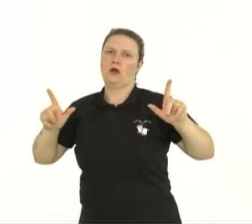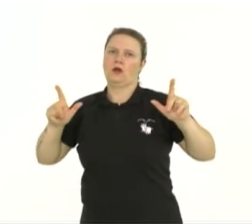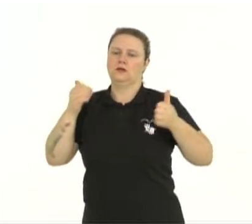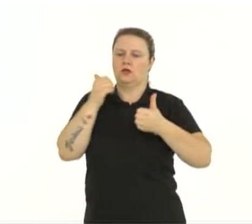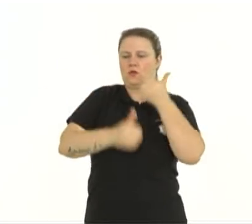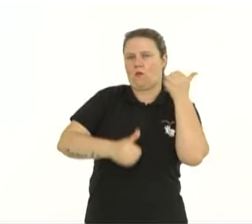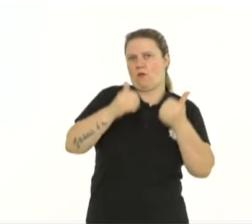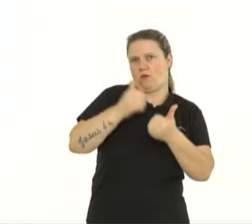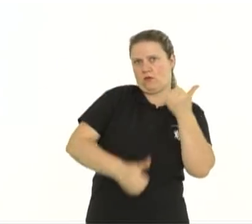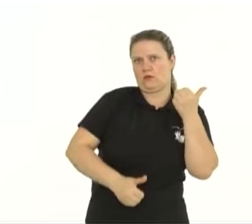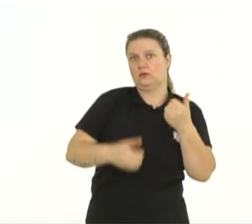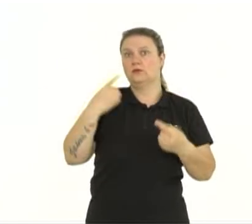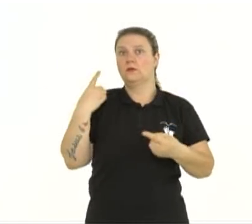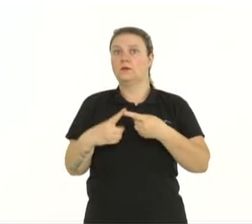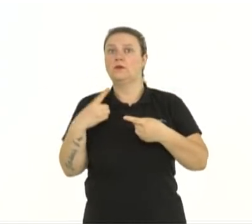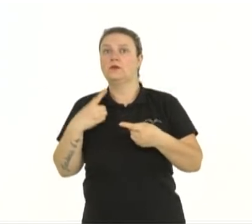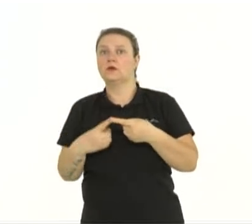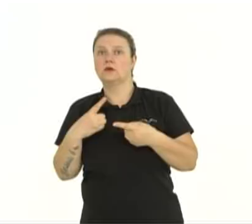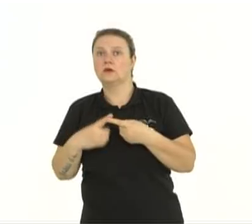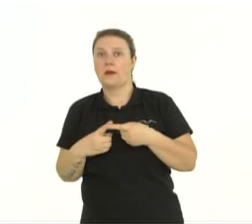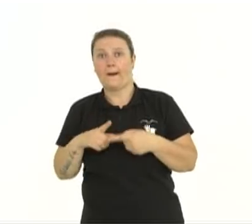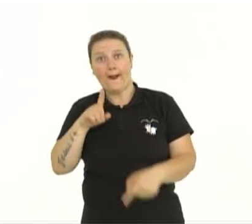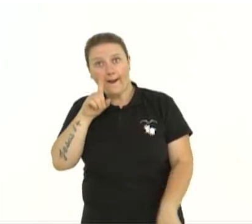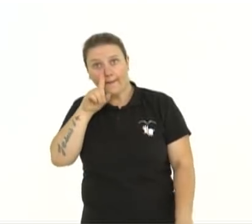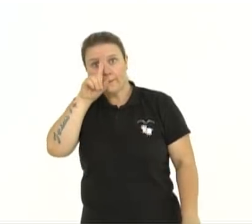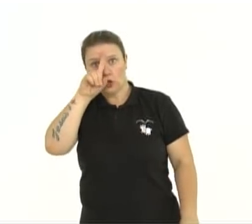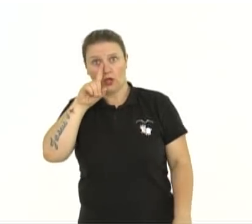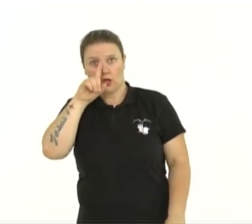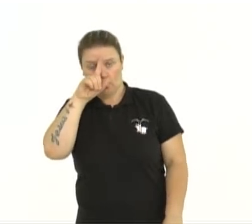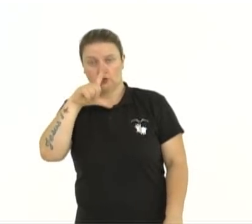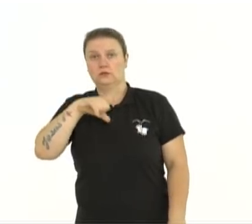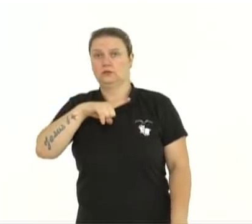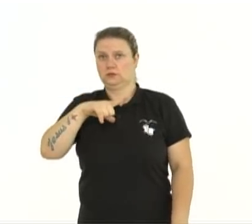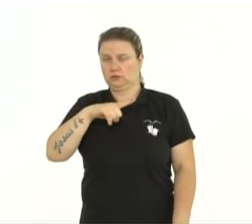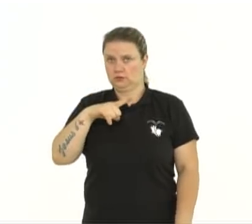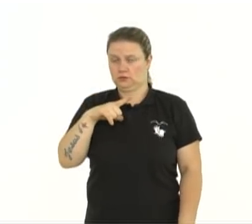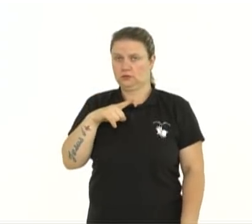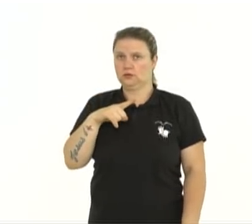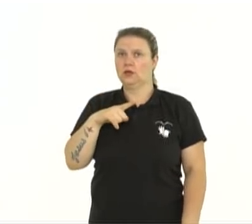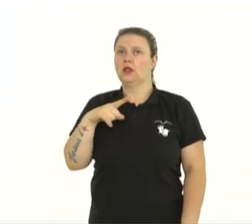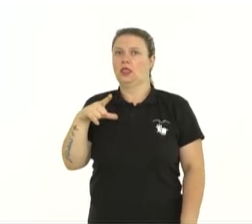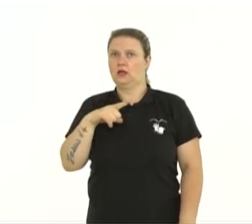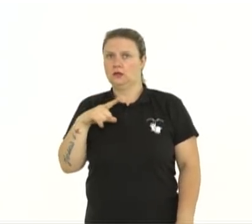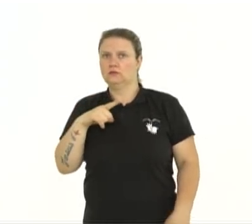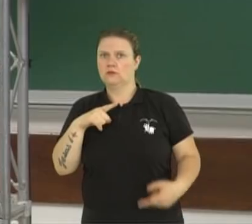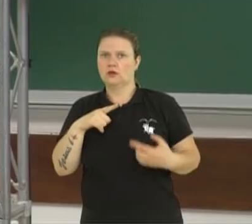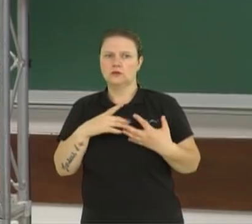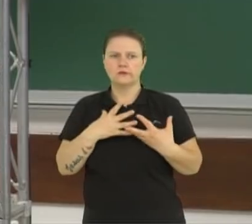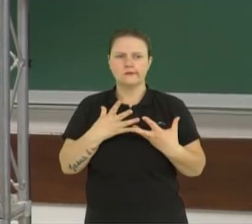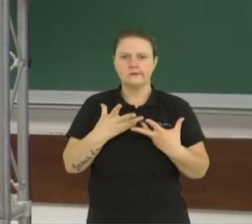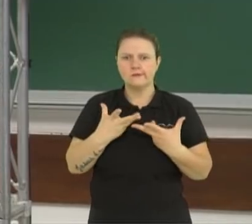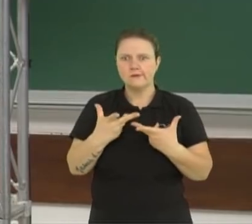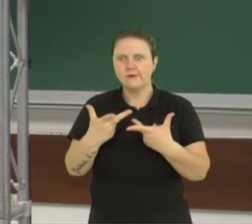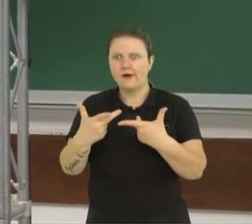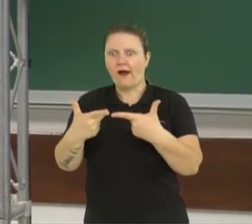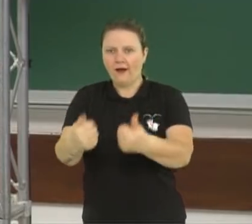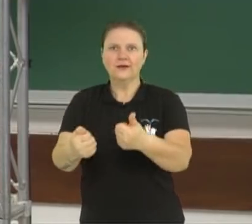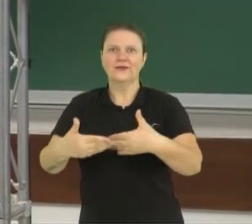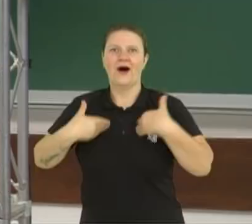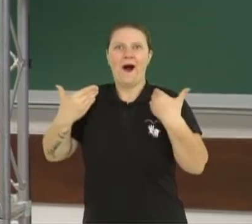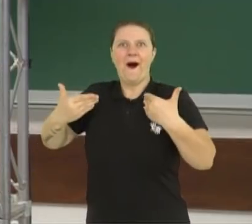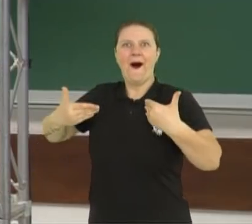a estarem relacionadas ao maior risco e adrenalina. Então elas têm um pouco mais de risco, e mais, consequentemente,